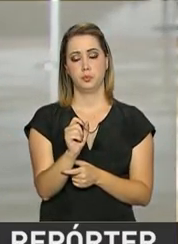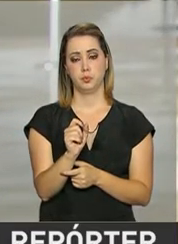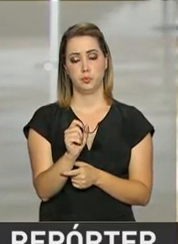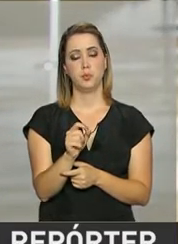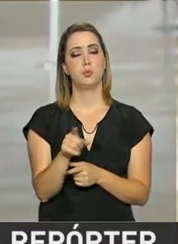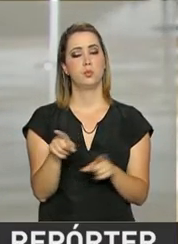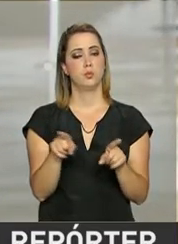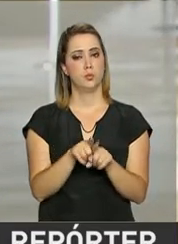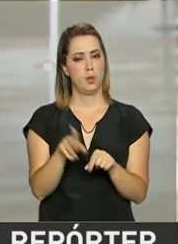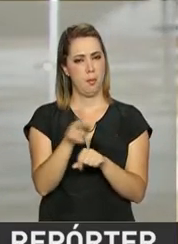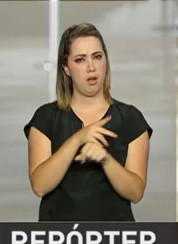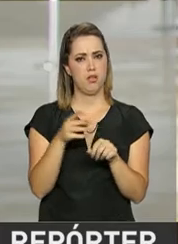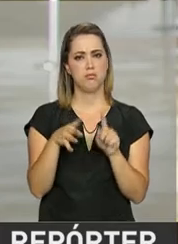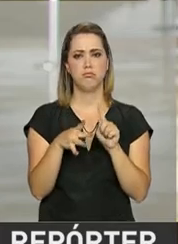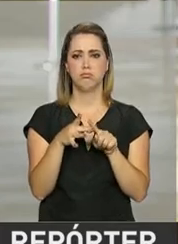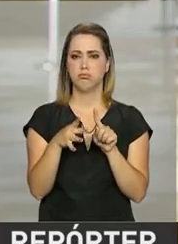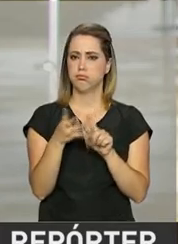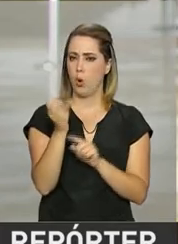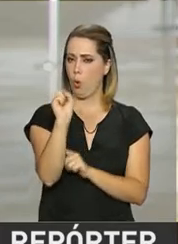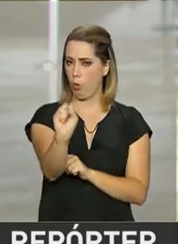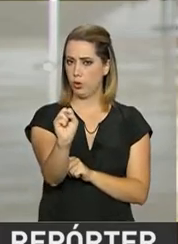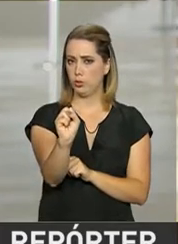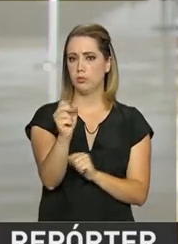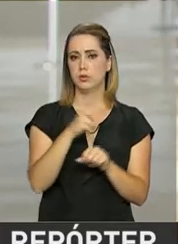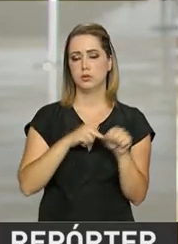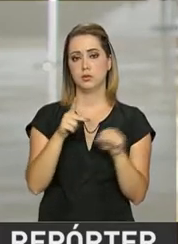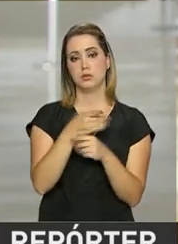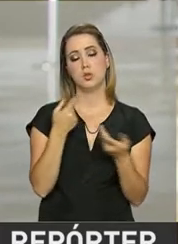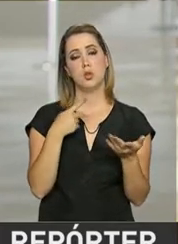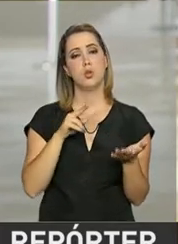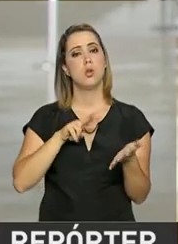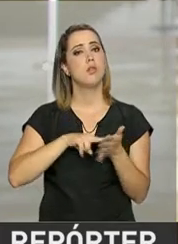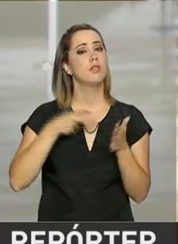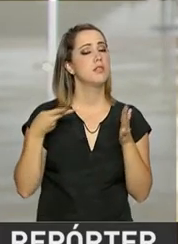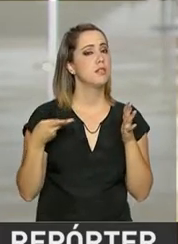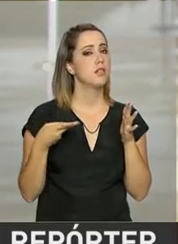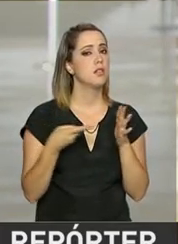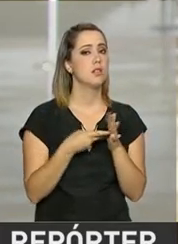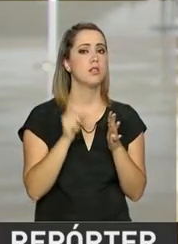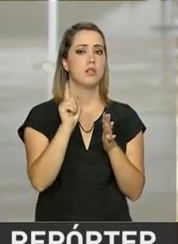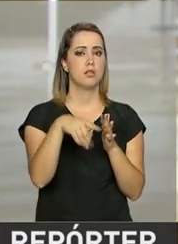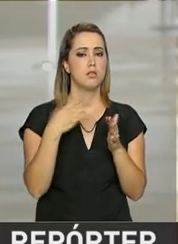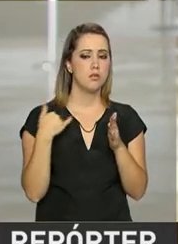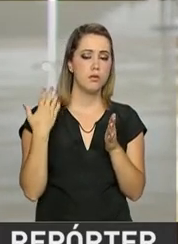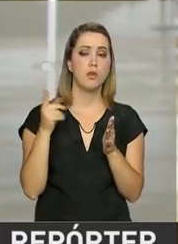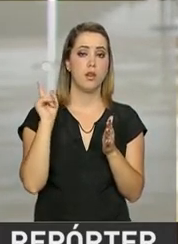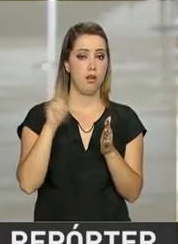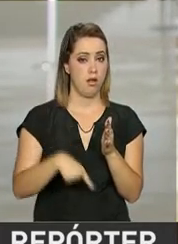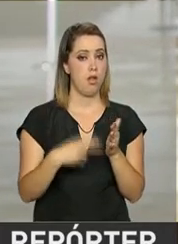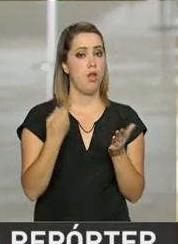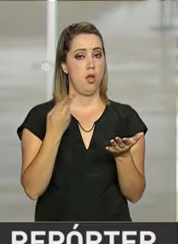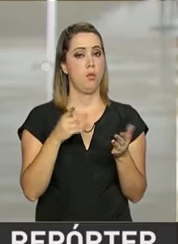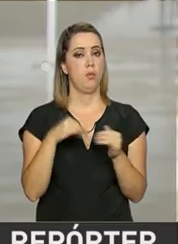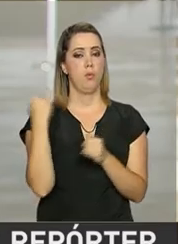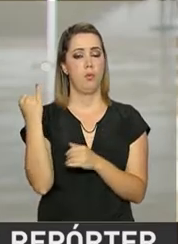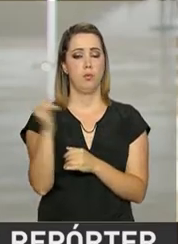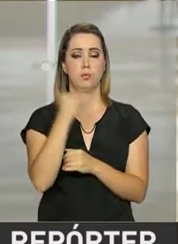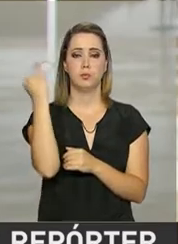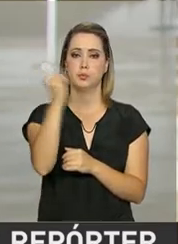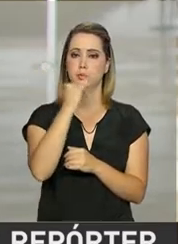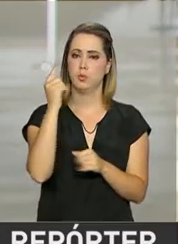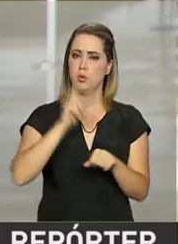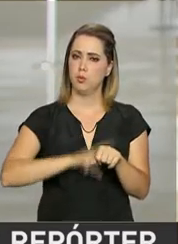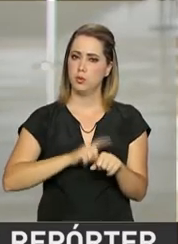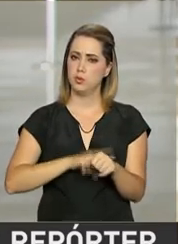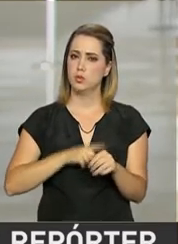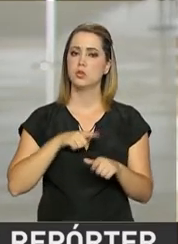Unidos. No mundo diplomático, o recebimento das cartas credenciais é uma etapa fundamental no trabalho e na